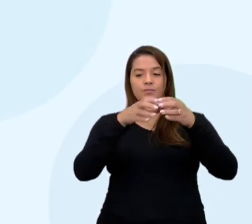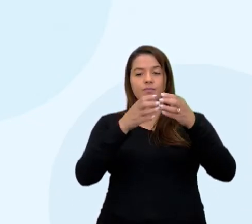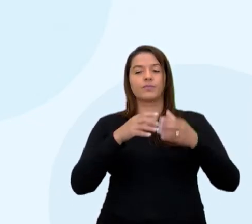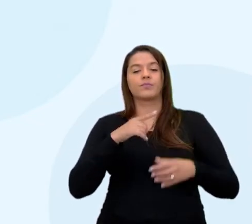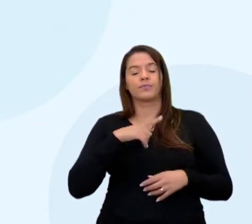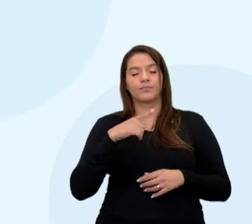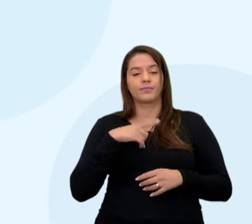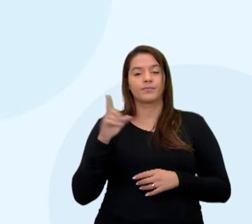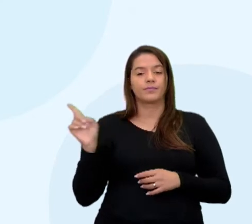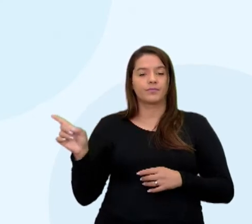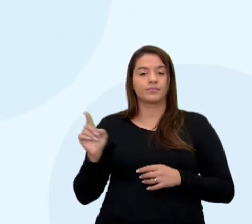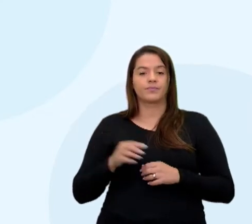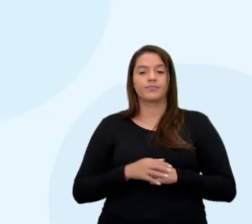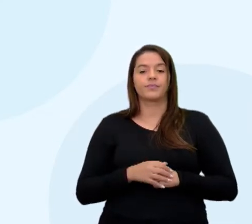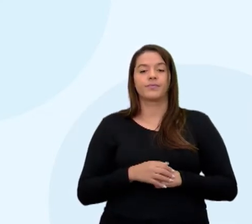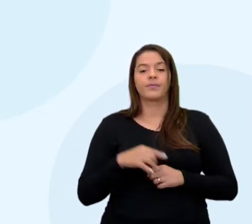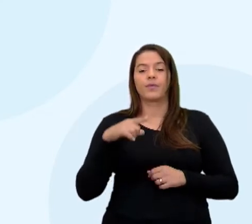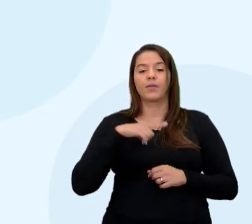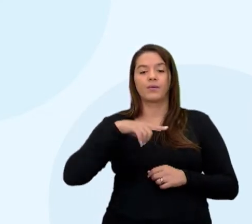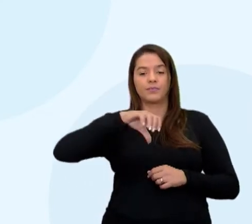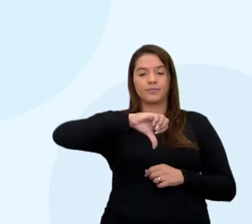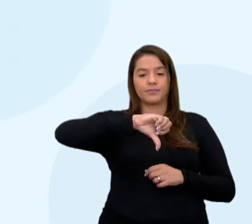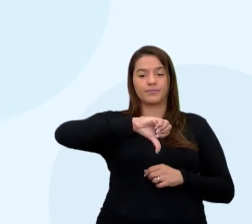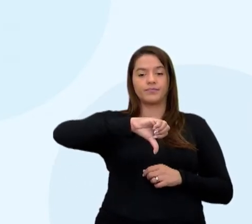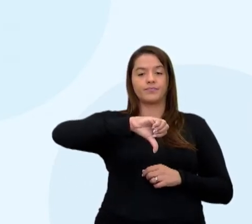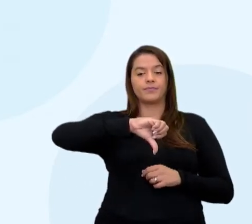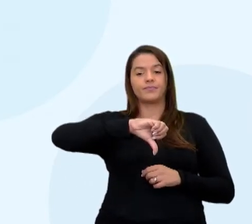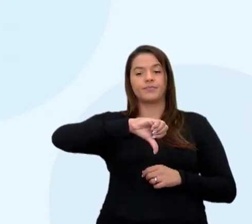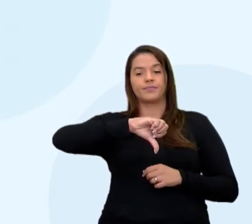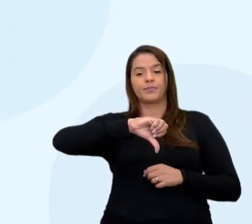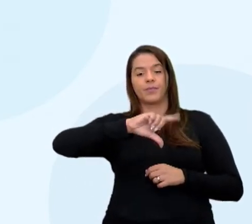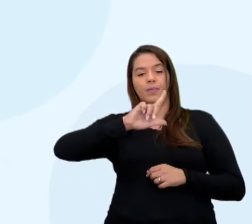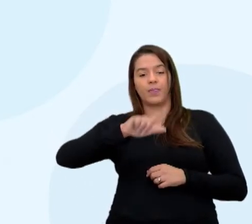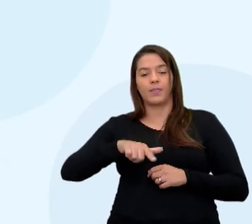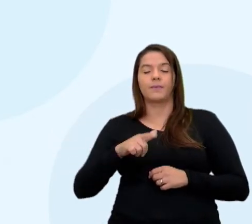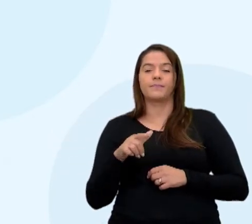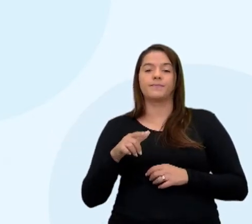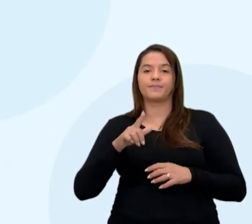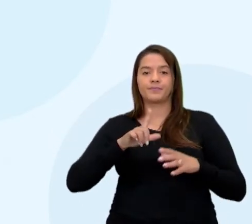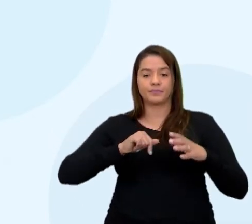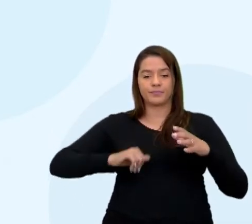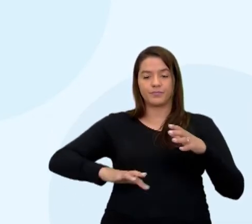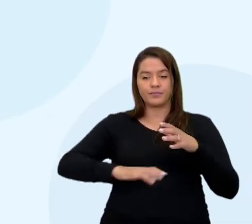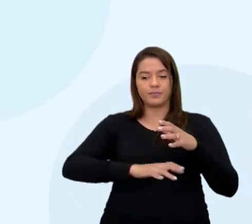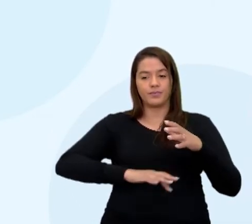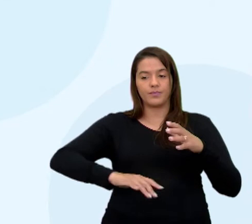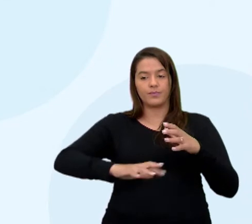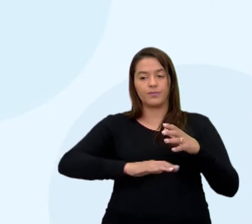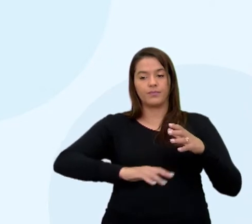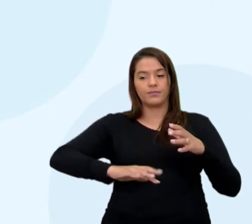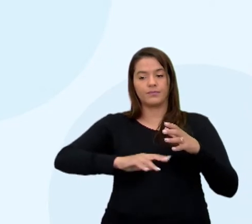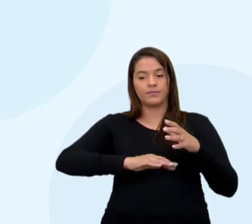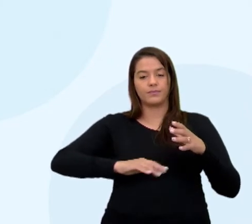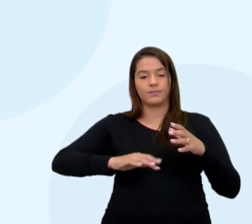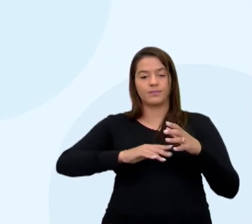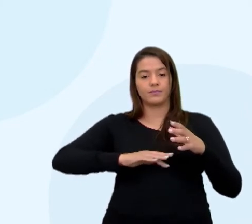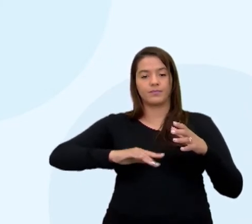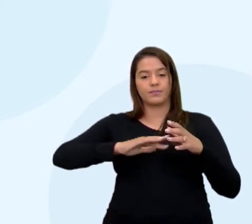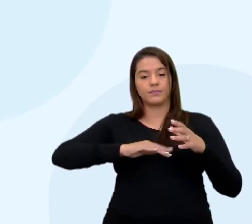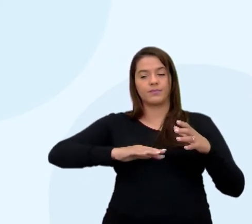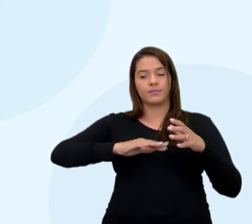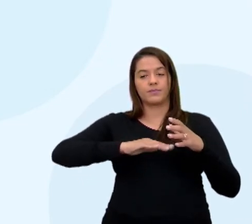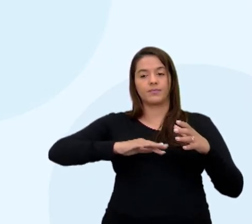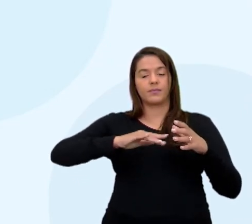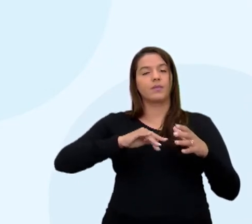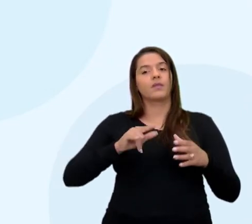vulcão, né? Nós temos aí o 9 que aparece, que são as camadas de lava que vão escorrendo na parte externa, que é emitido aí